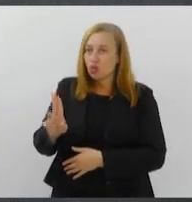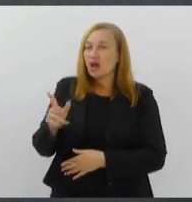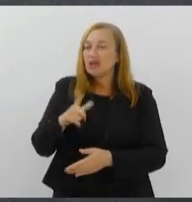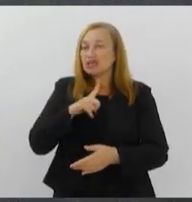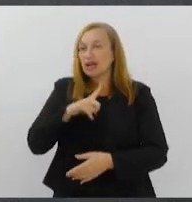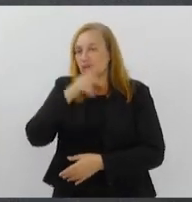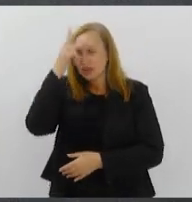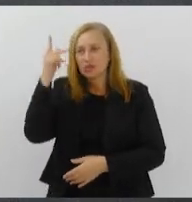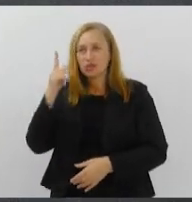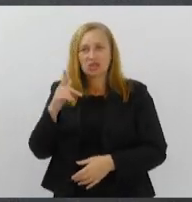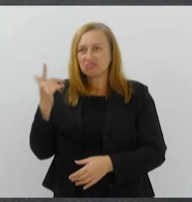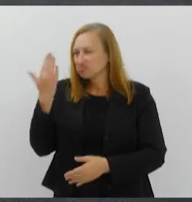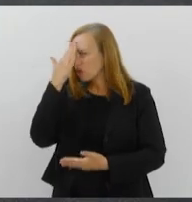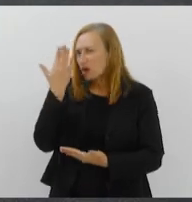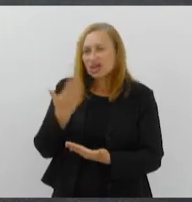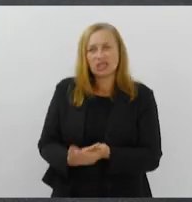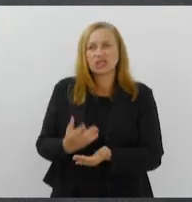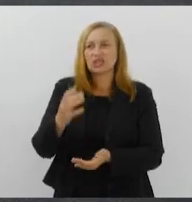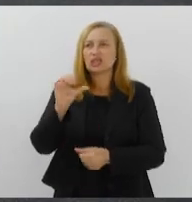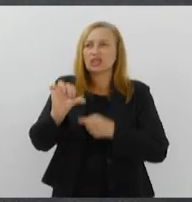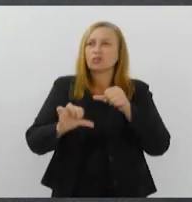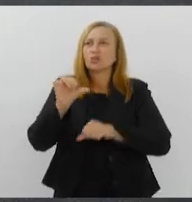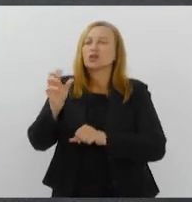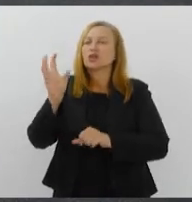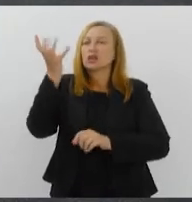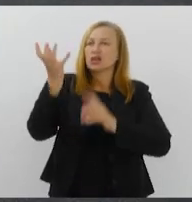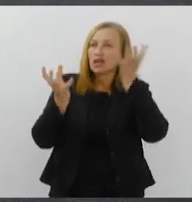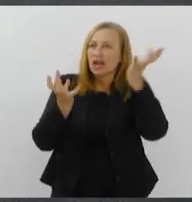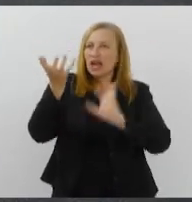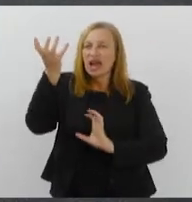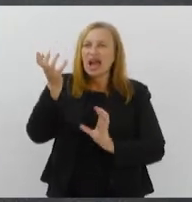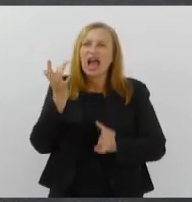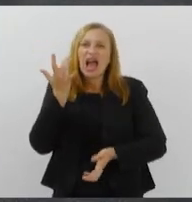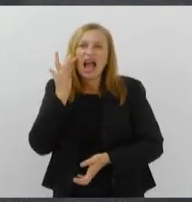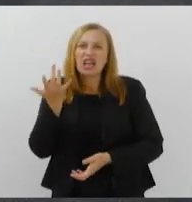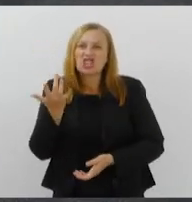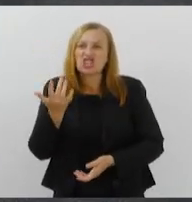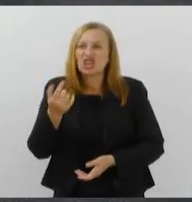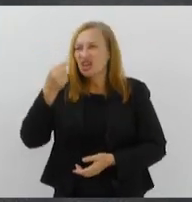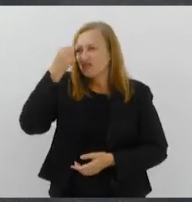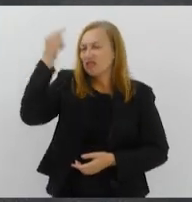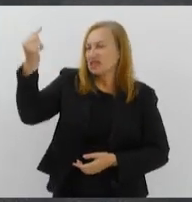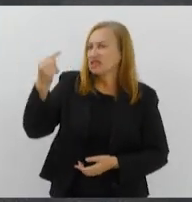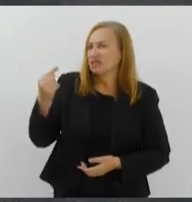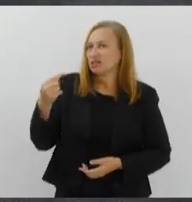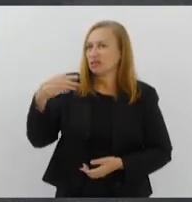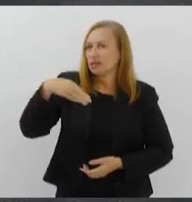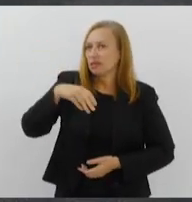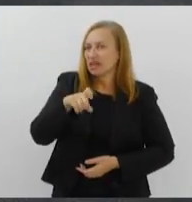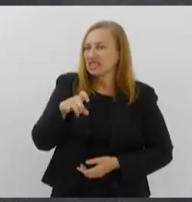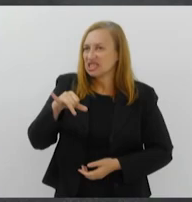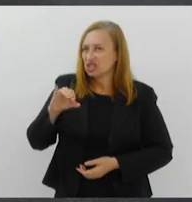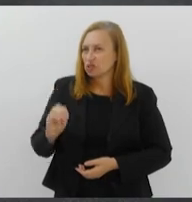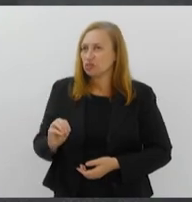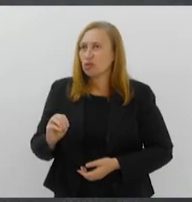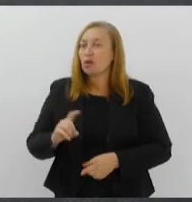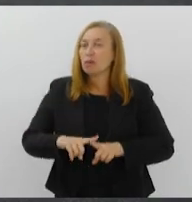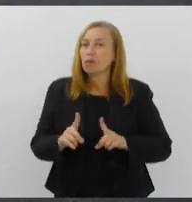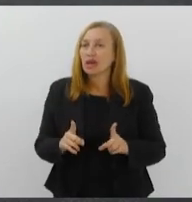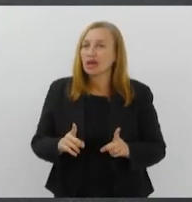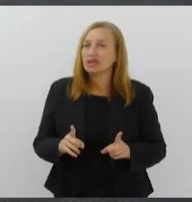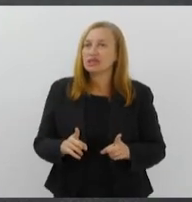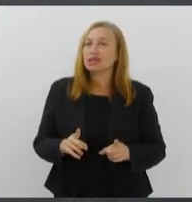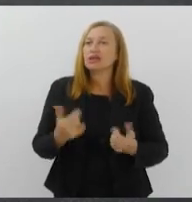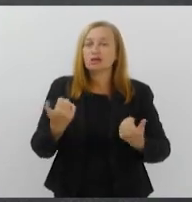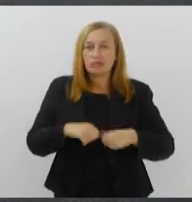em mudança climática, acho que isso é uma invenção do marxismo cultural, mas elas vieram para ficar, e a gente